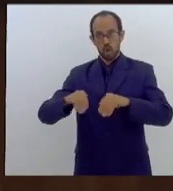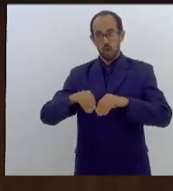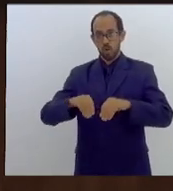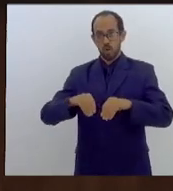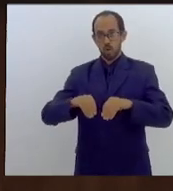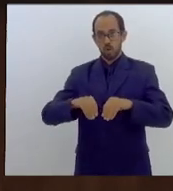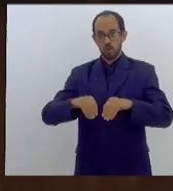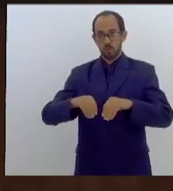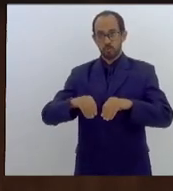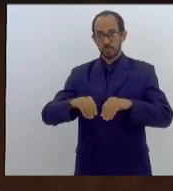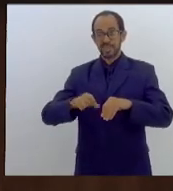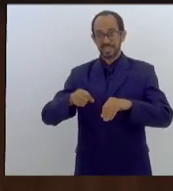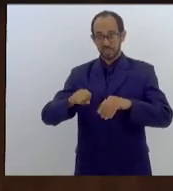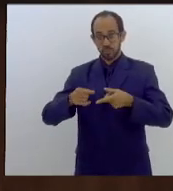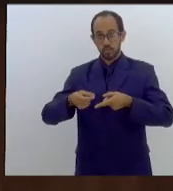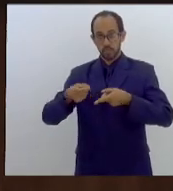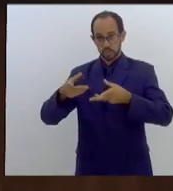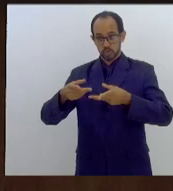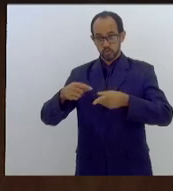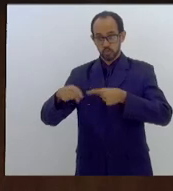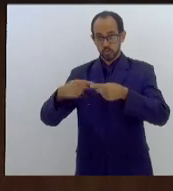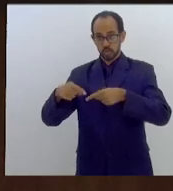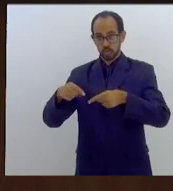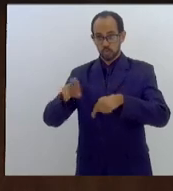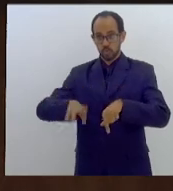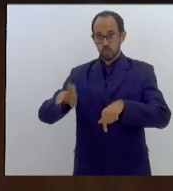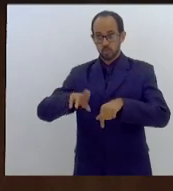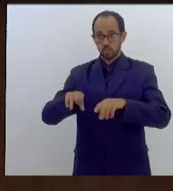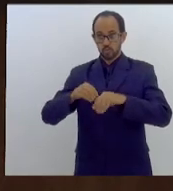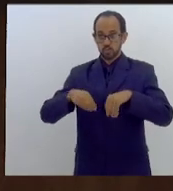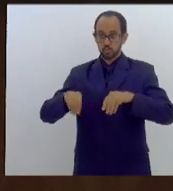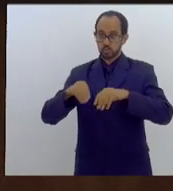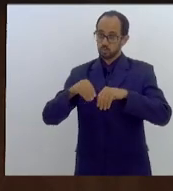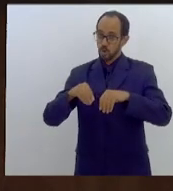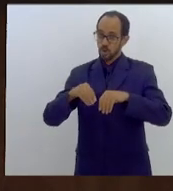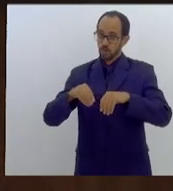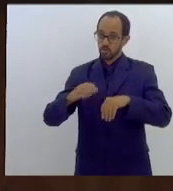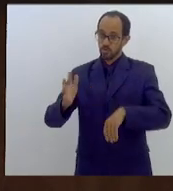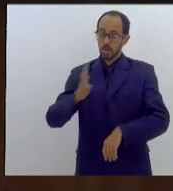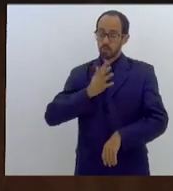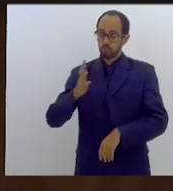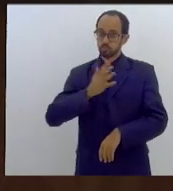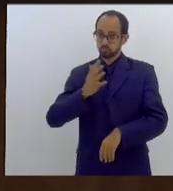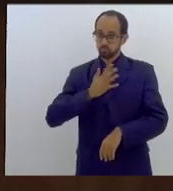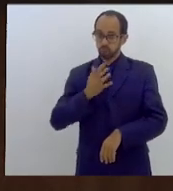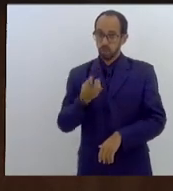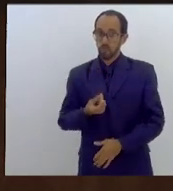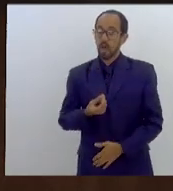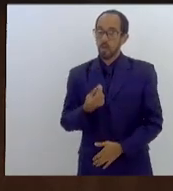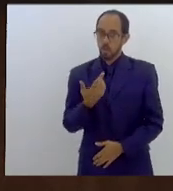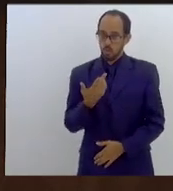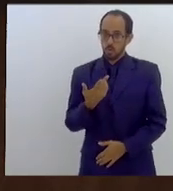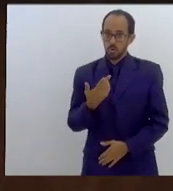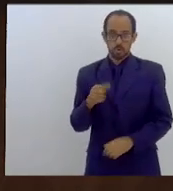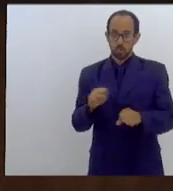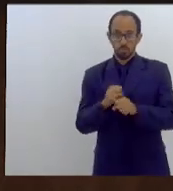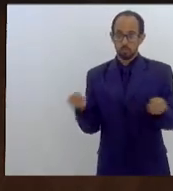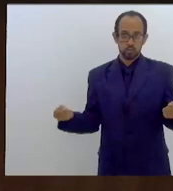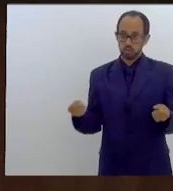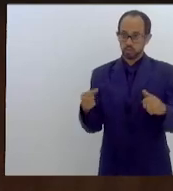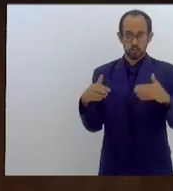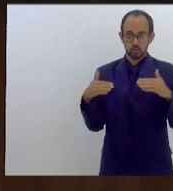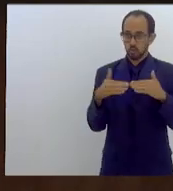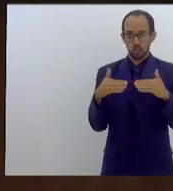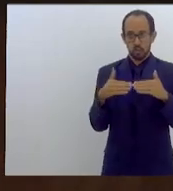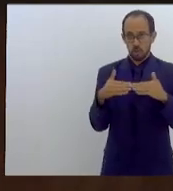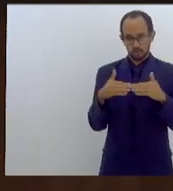se for alienado, quando tiver uso do solo, passa a valer uma fortuna. Isto é impossível que tenha essa concordância. O deputado